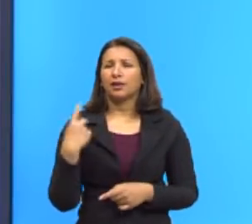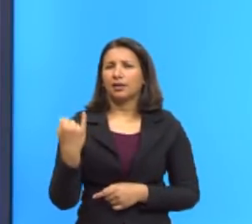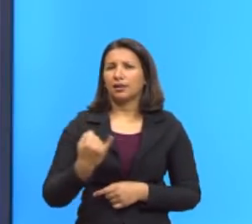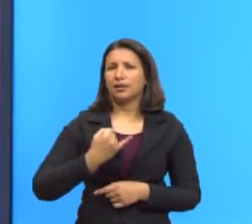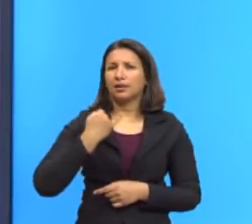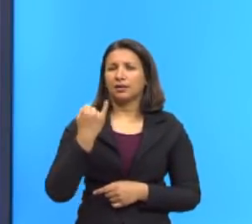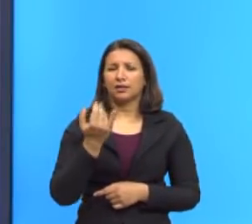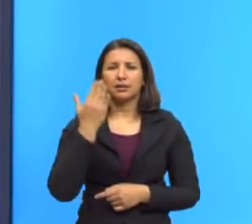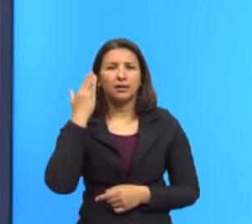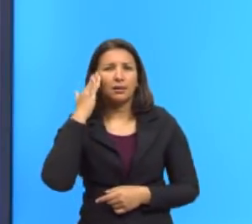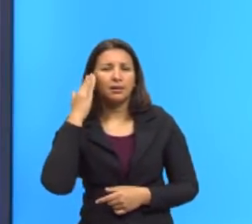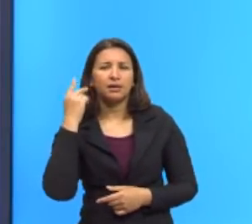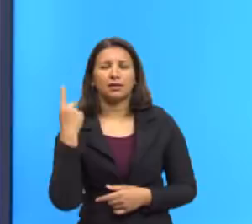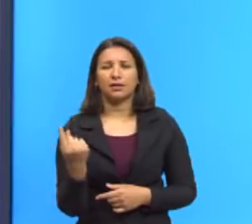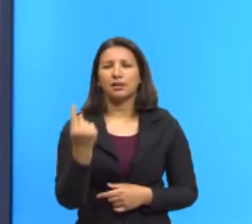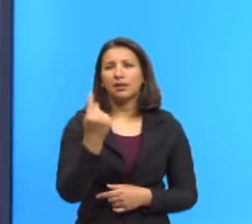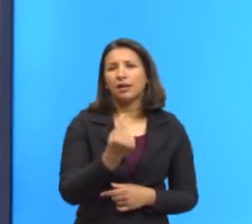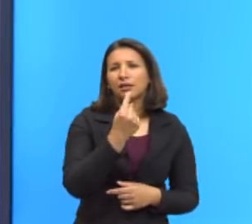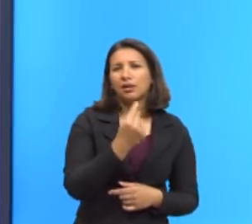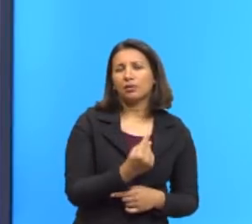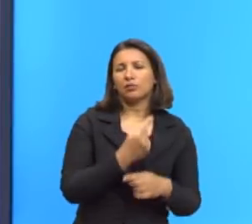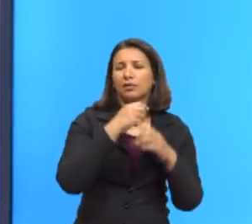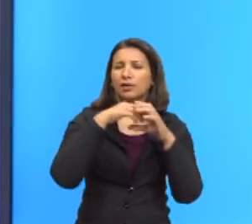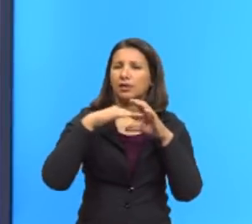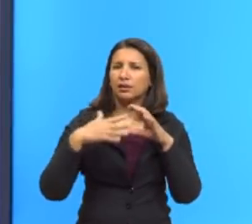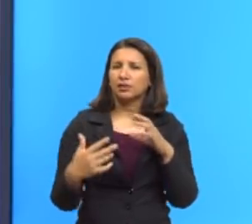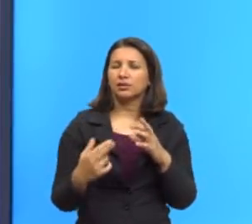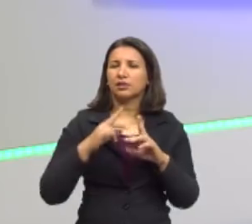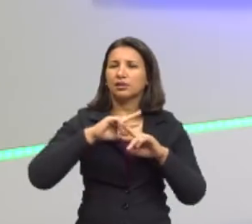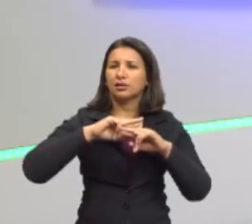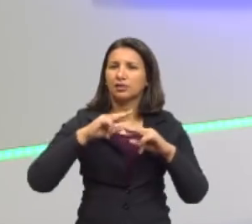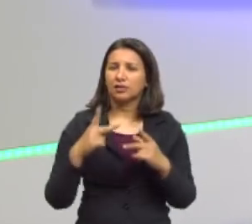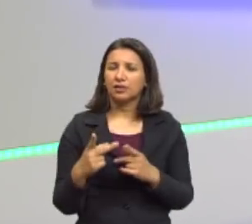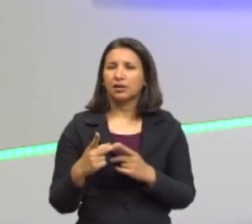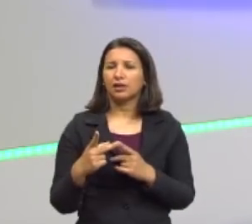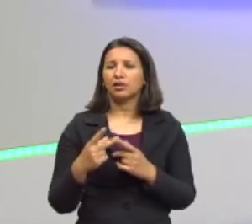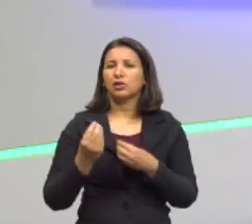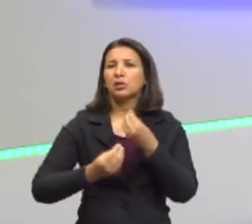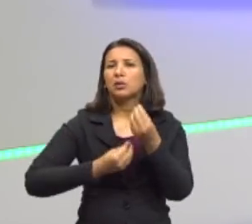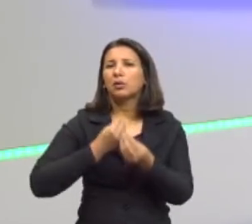suas características de imagem dependendo de como eles são formados. Certo?